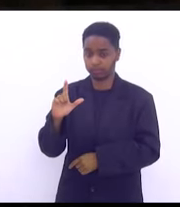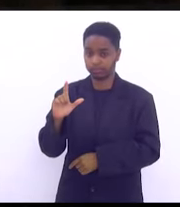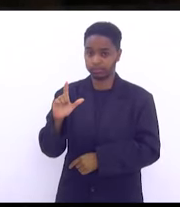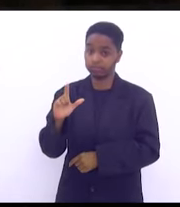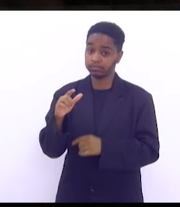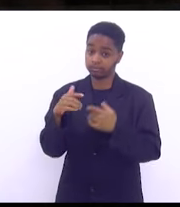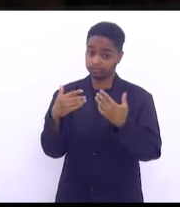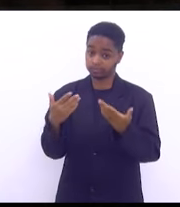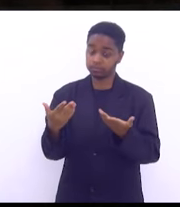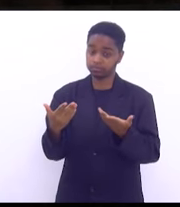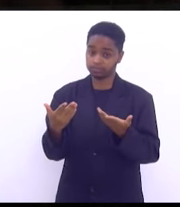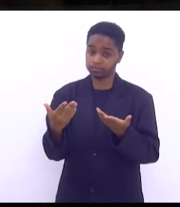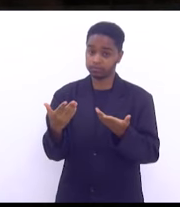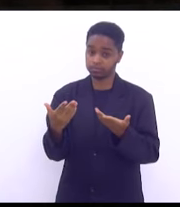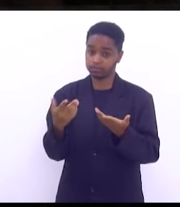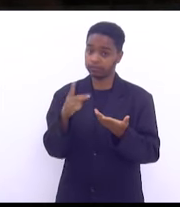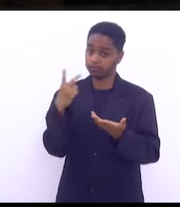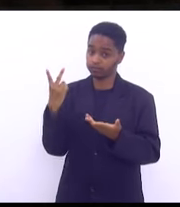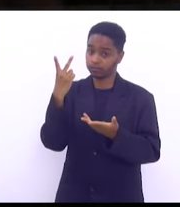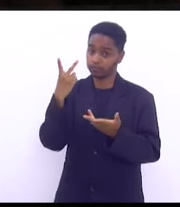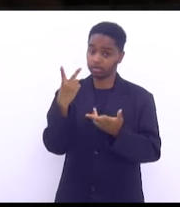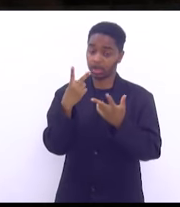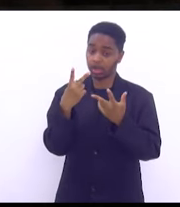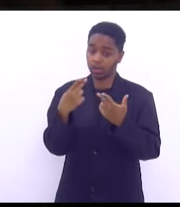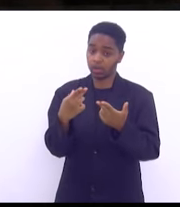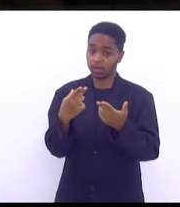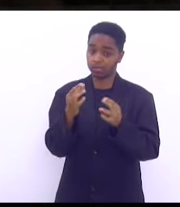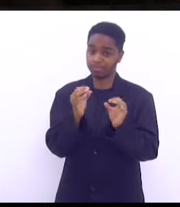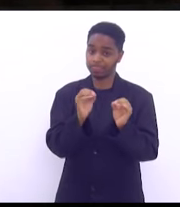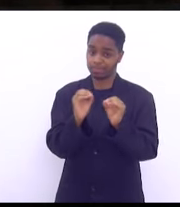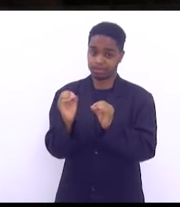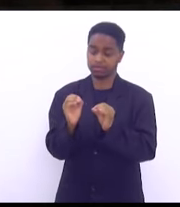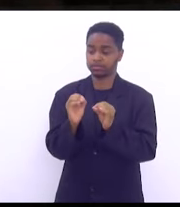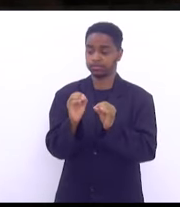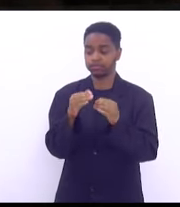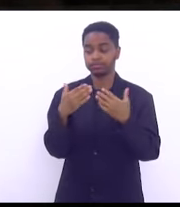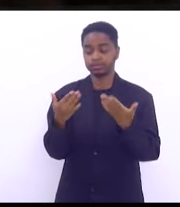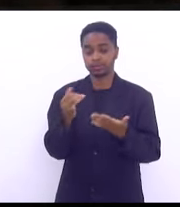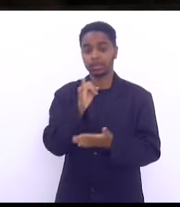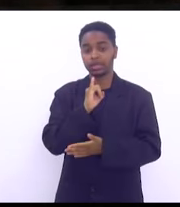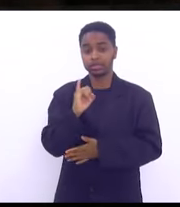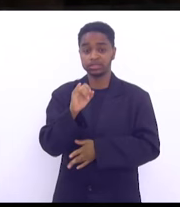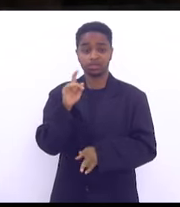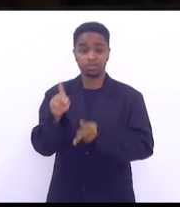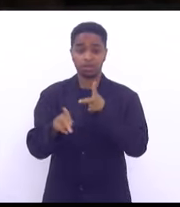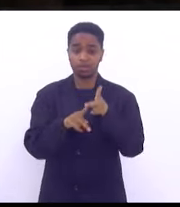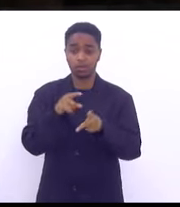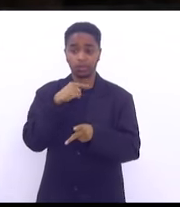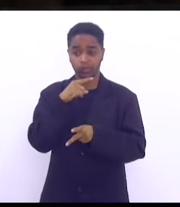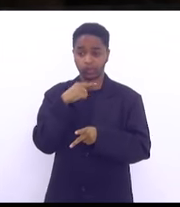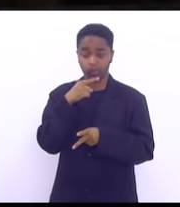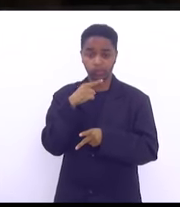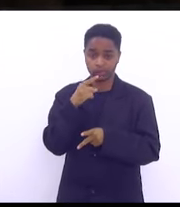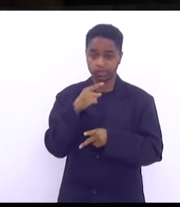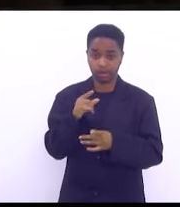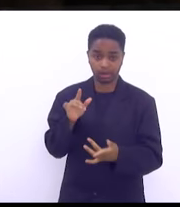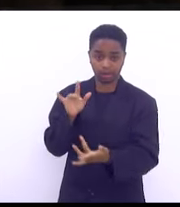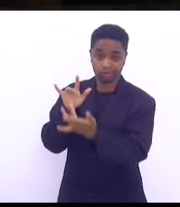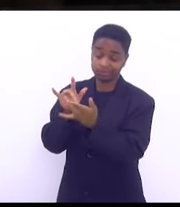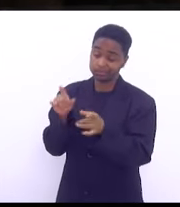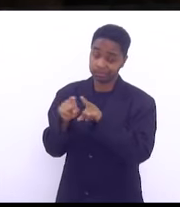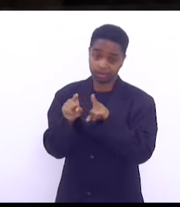vale tanto quanto nada. Se um do povo não chega lá, também não chegam os